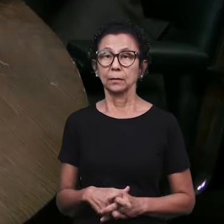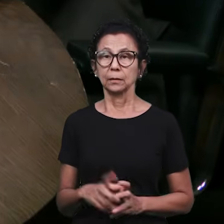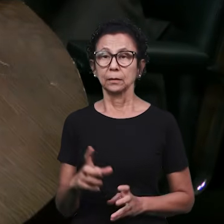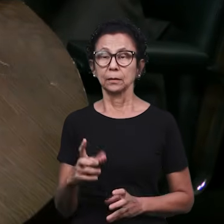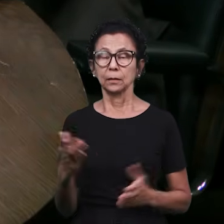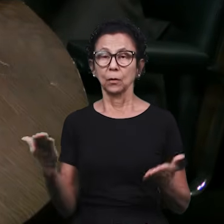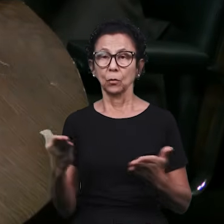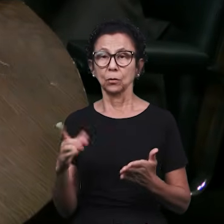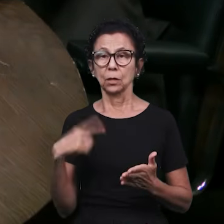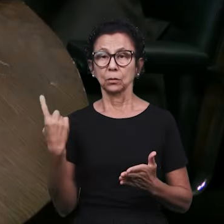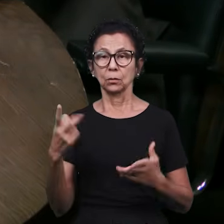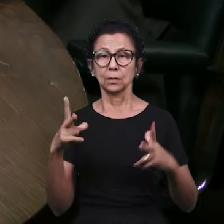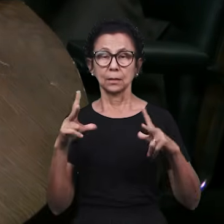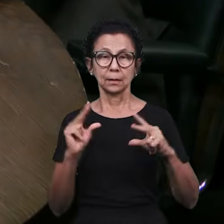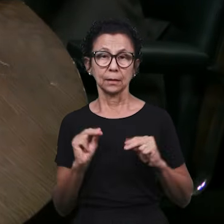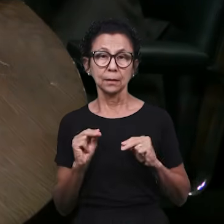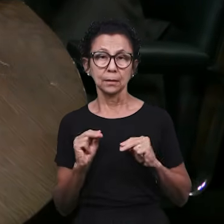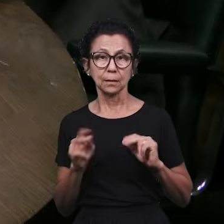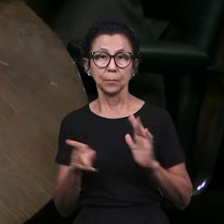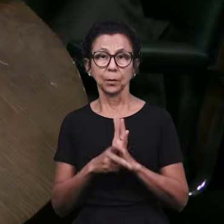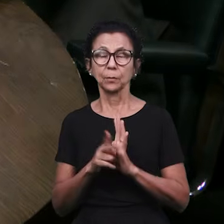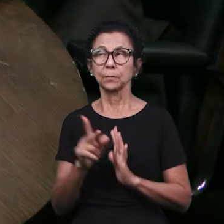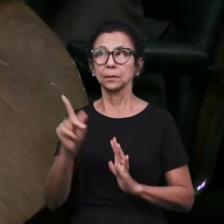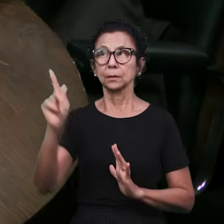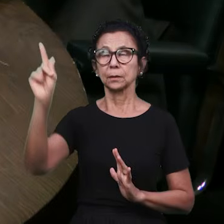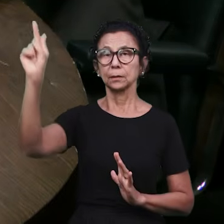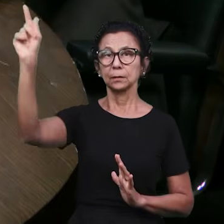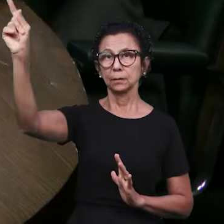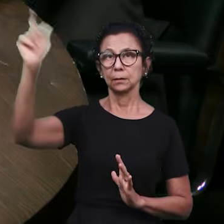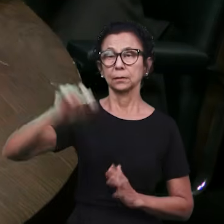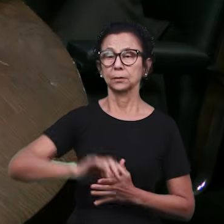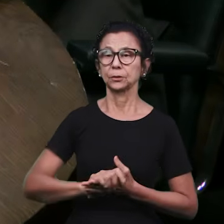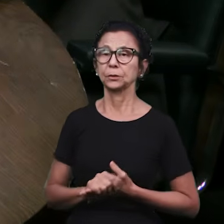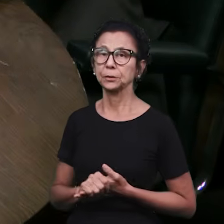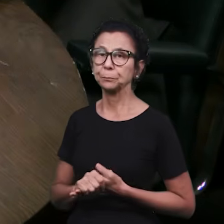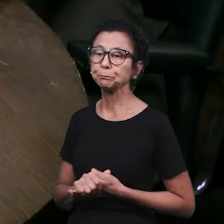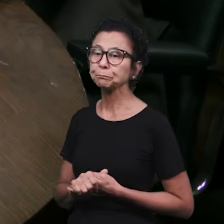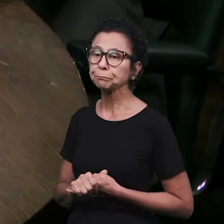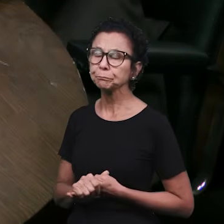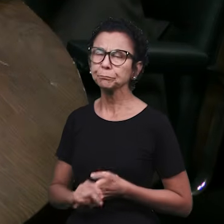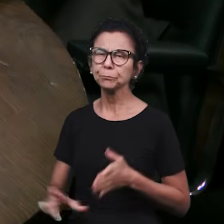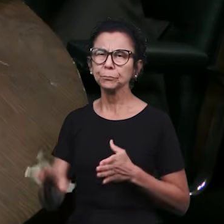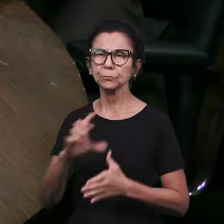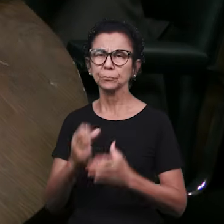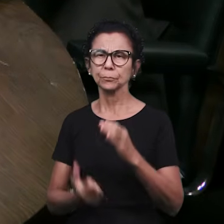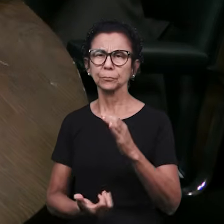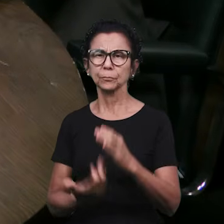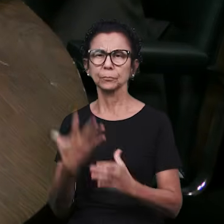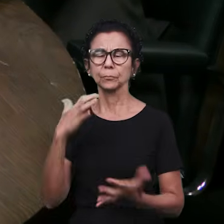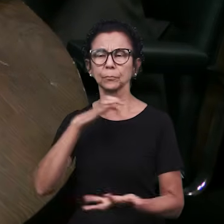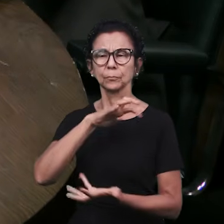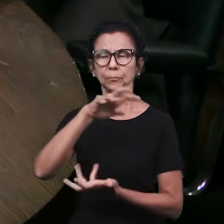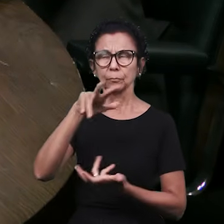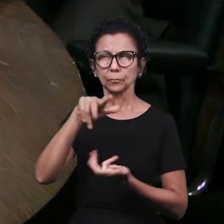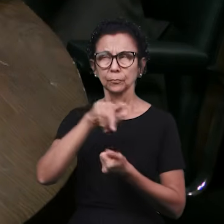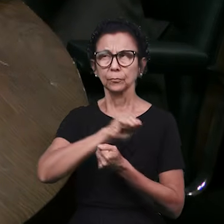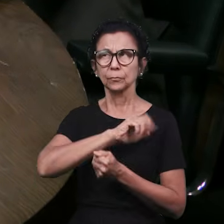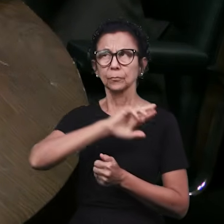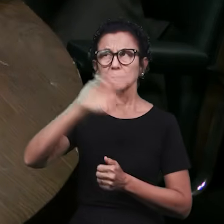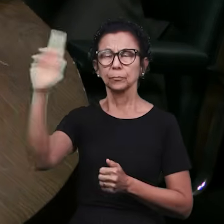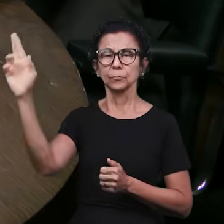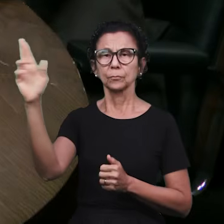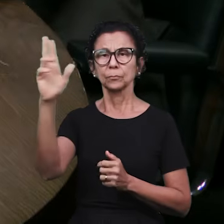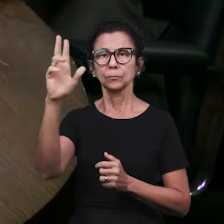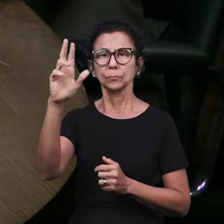Efésios? Eleitos nele, no Senhor Jesus, antes da fundação do mundo. Lá na